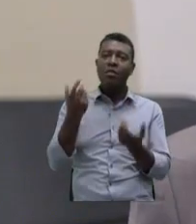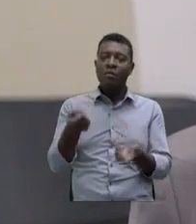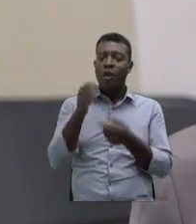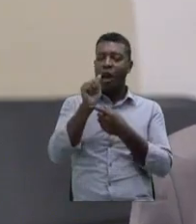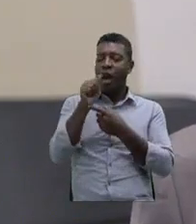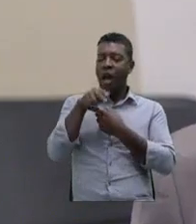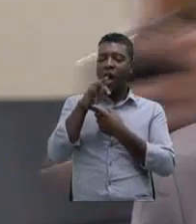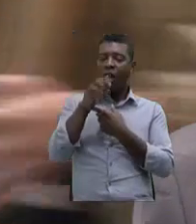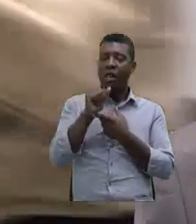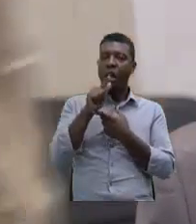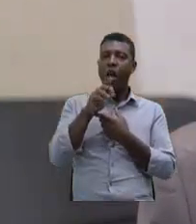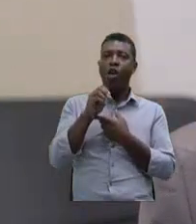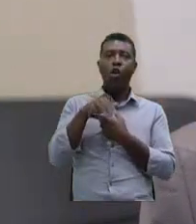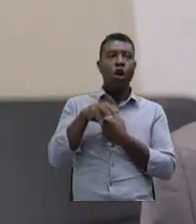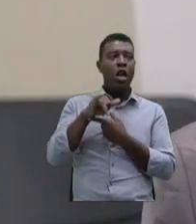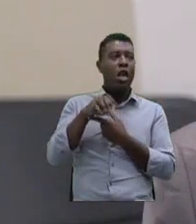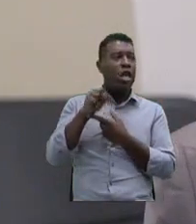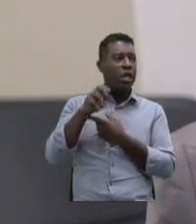que há